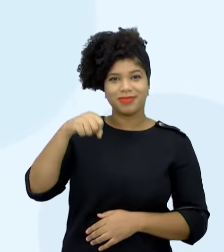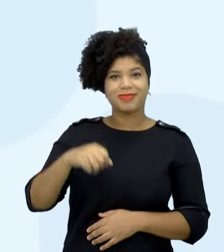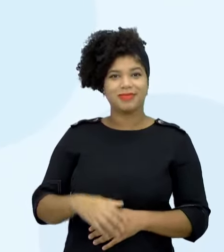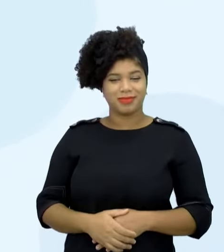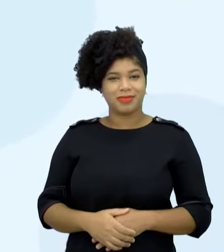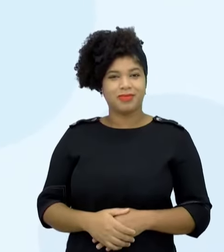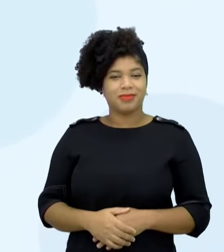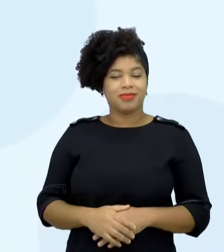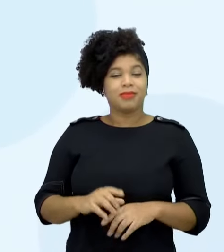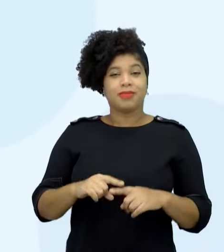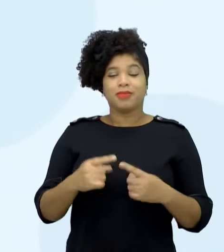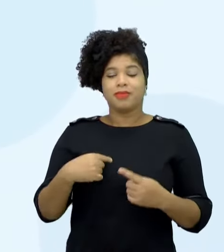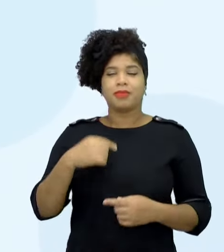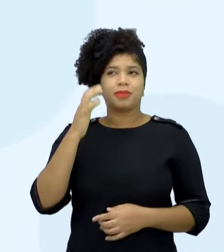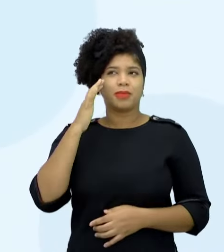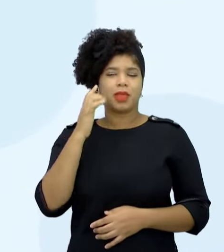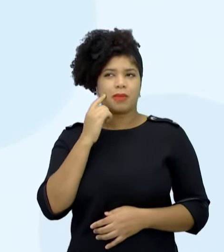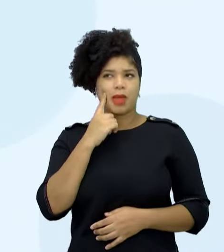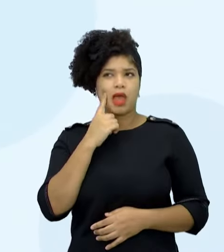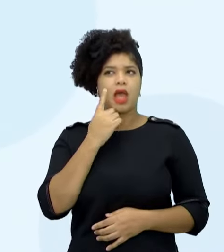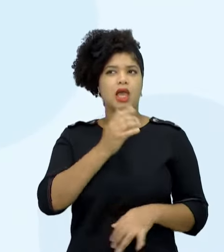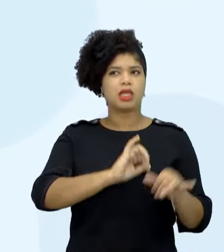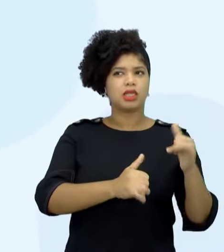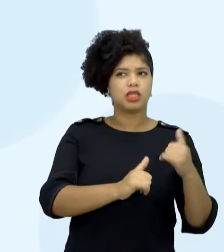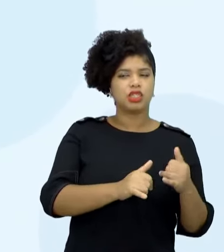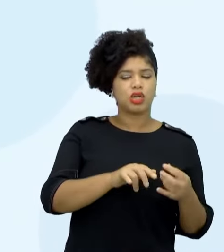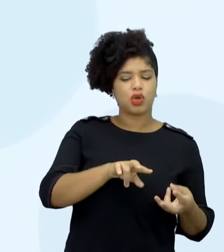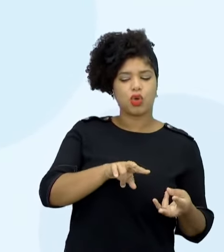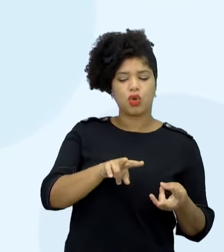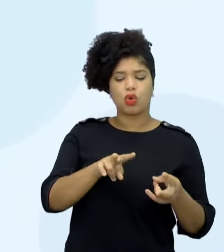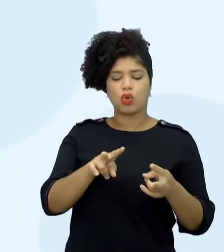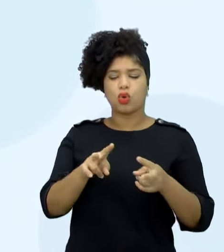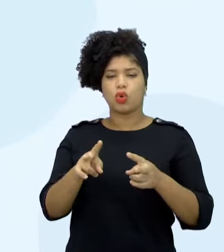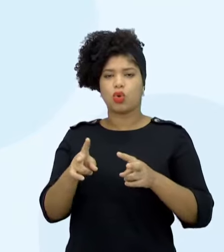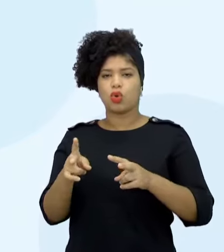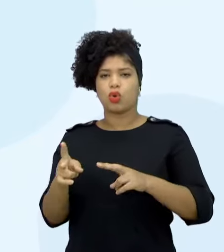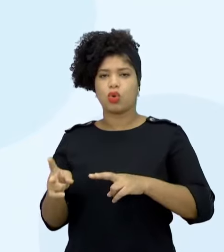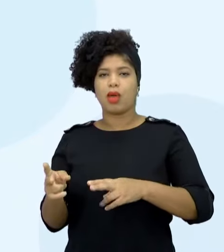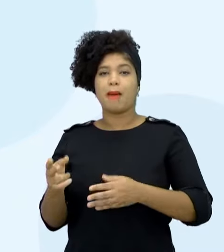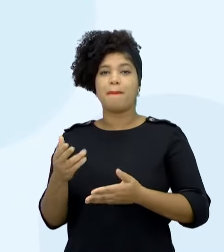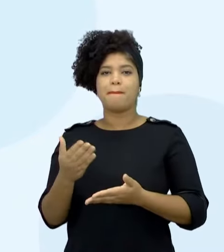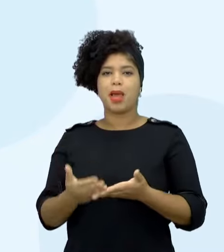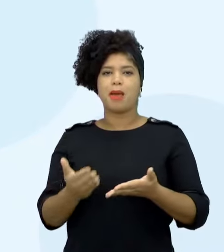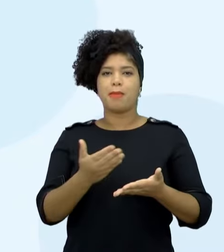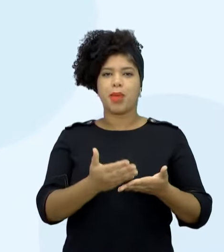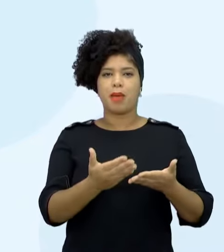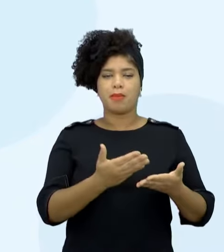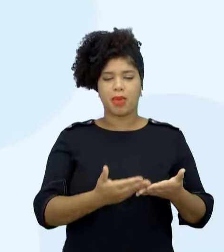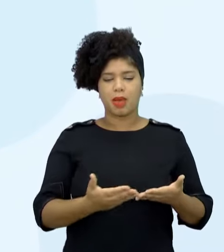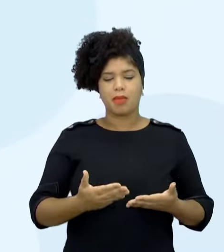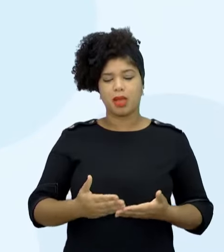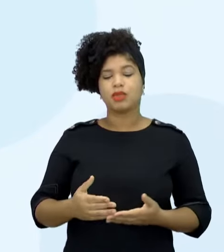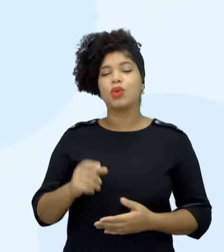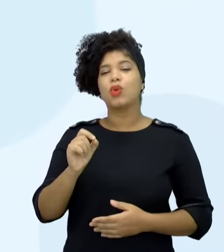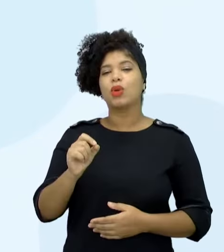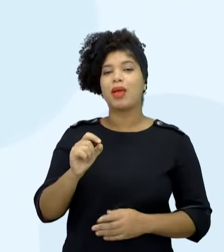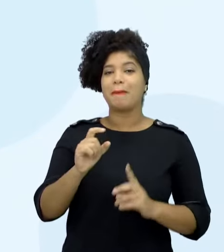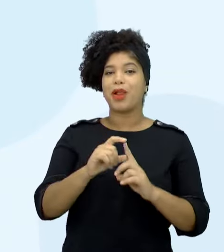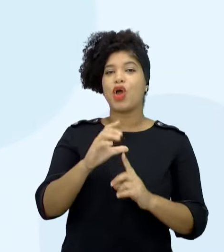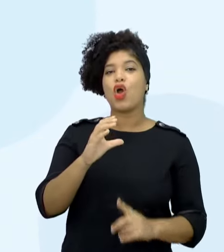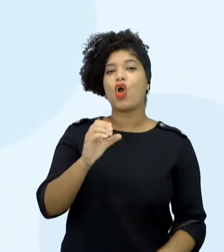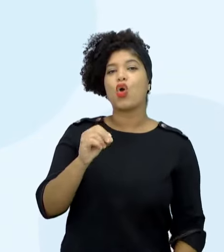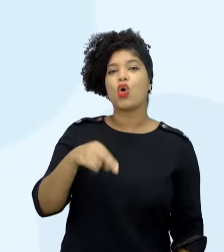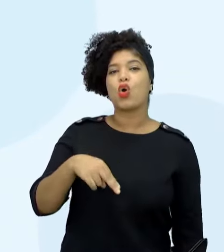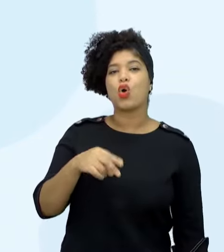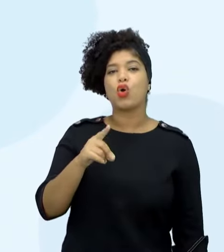considerar sempre as perdas que ocorrem ali pelo meio do caminho, chamados aí os condutores, né? O meio do caminho da